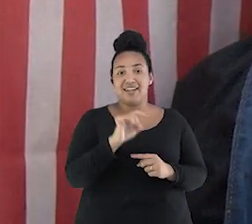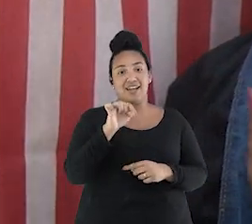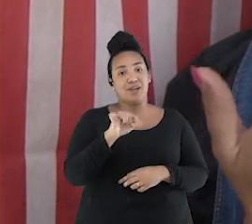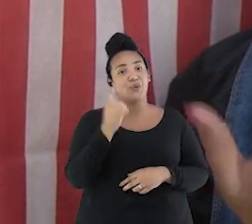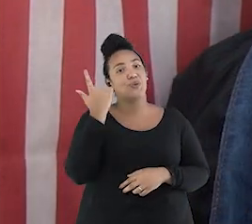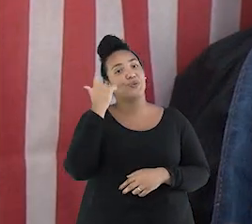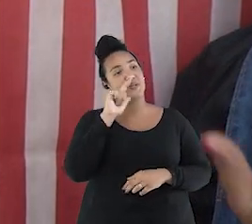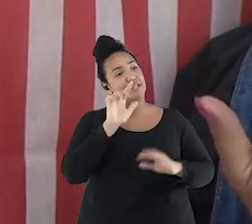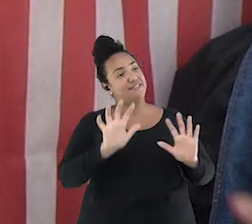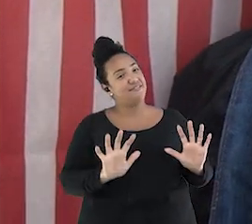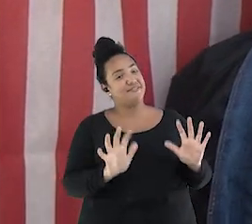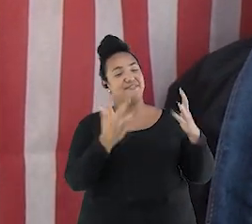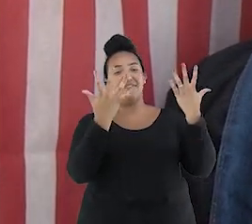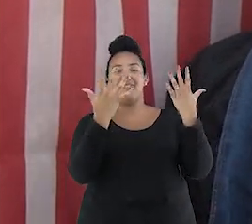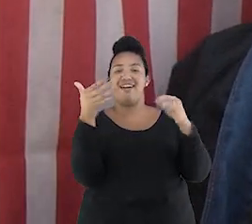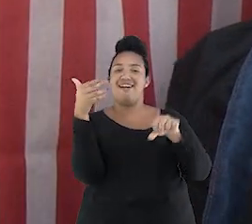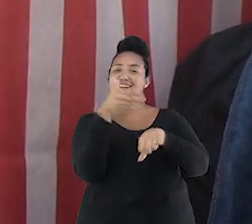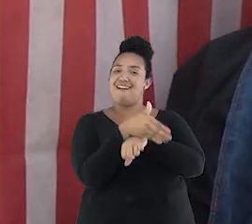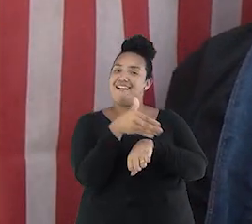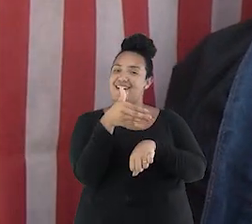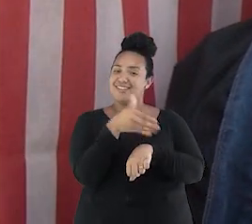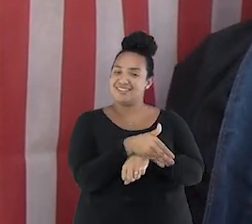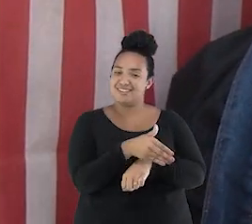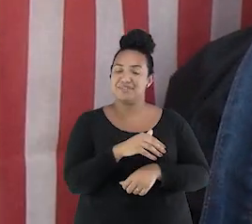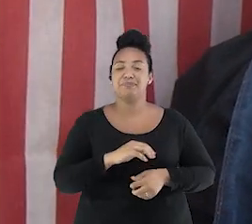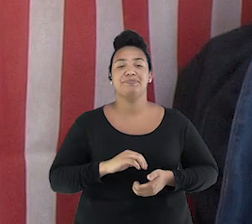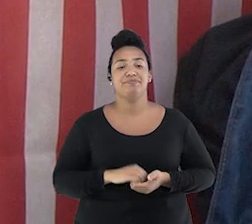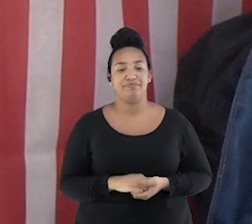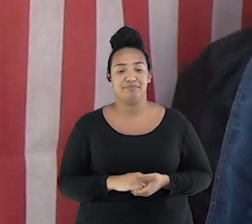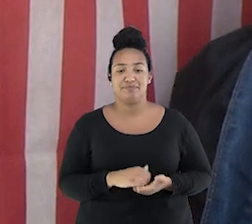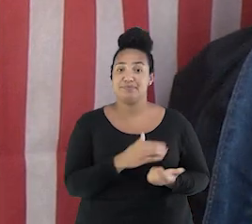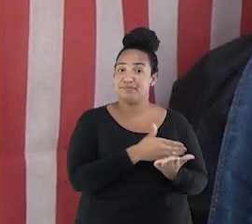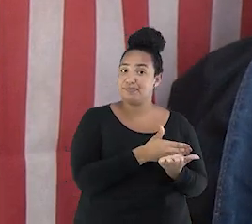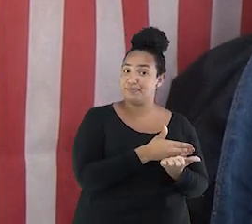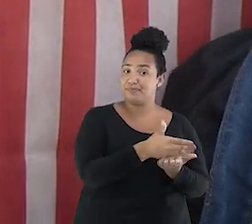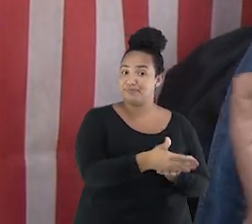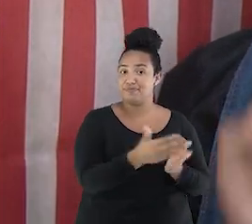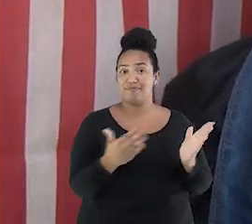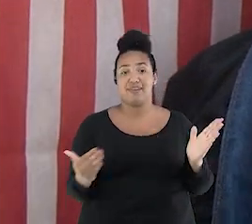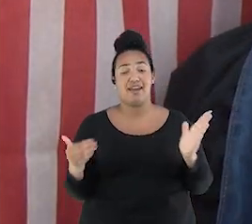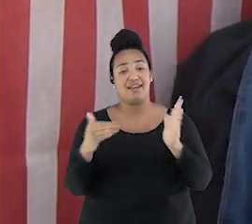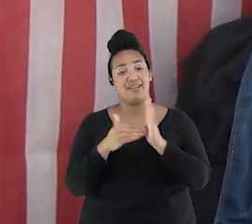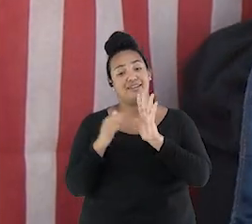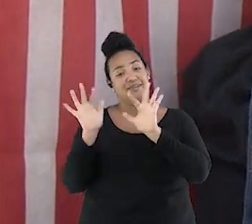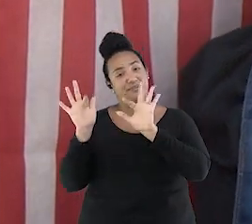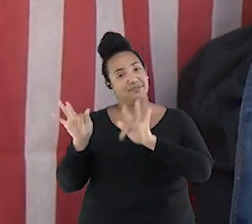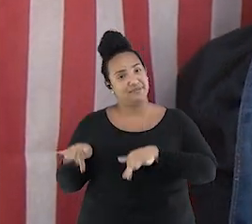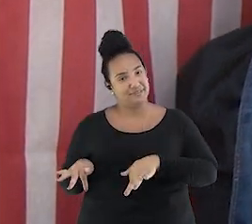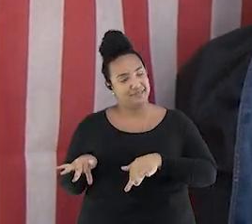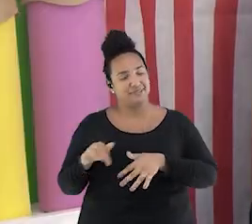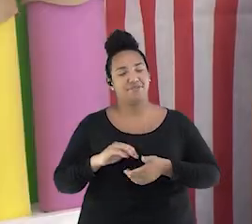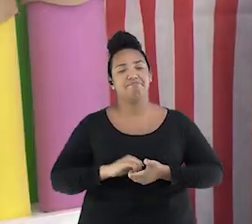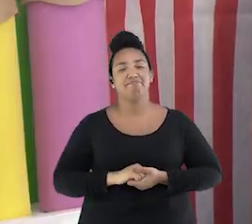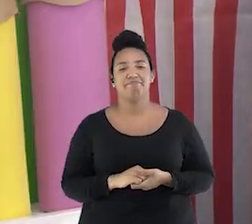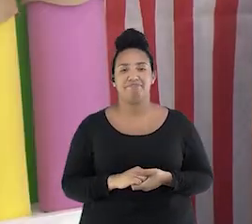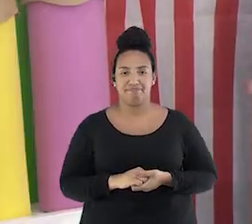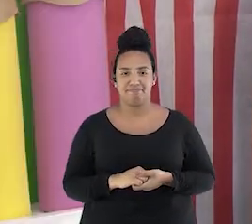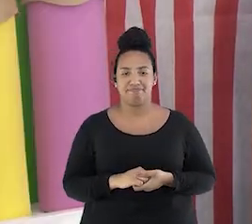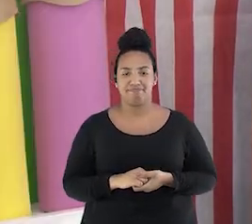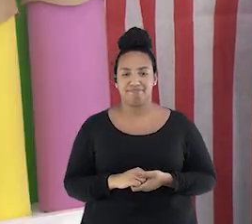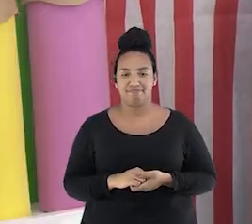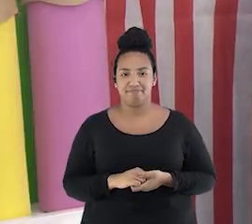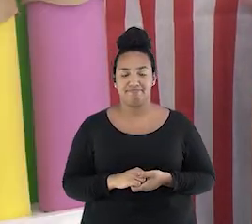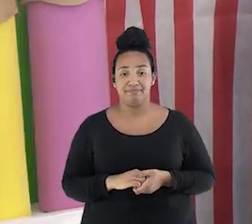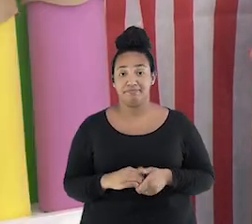voando assistiu uma festa inteirinha, do começo ao fim.